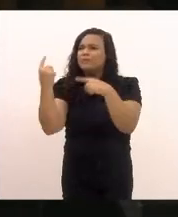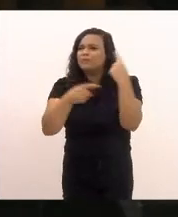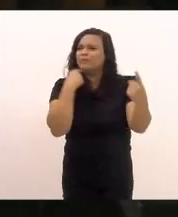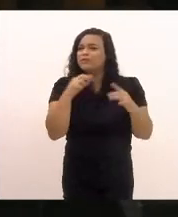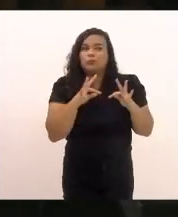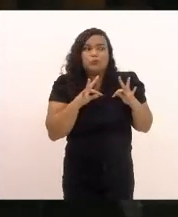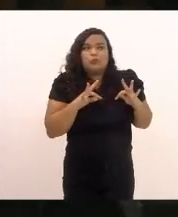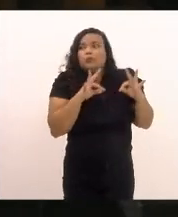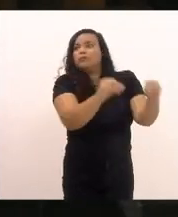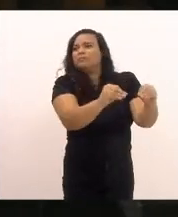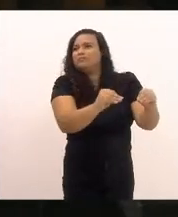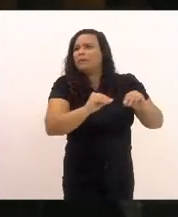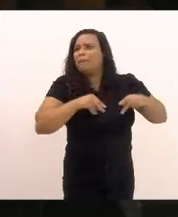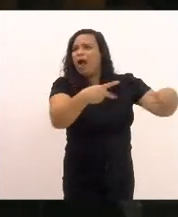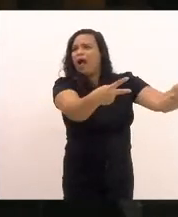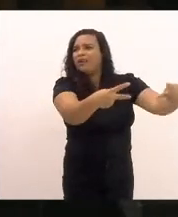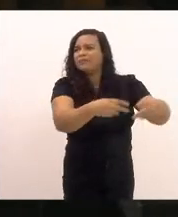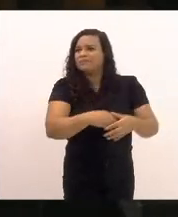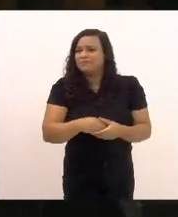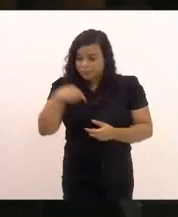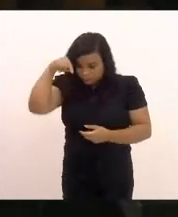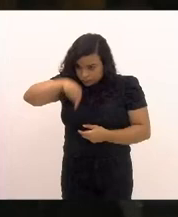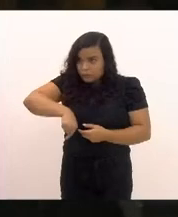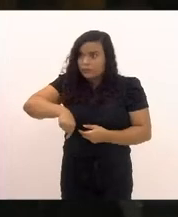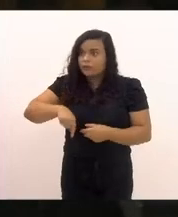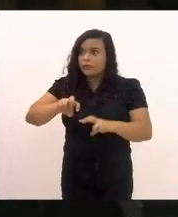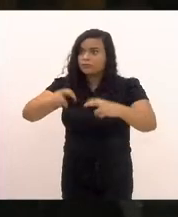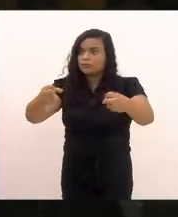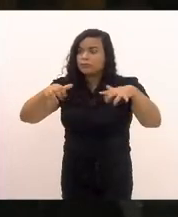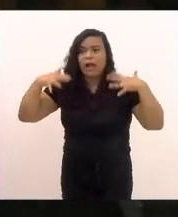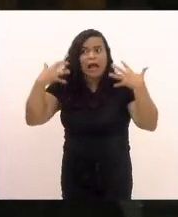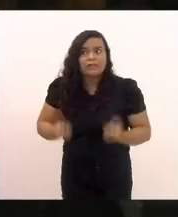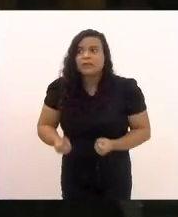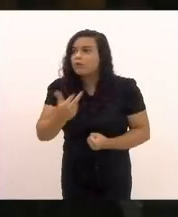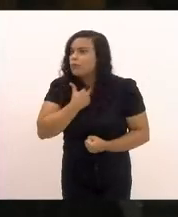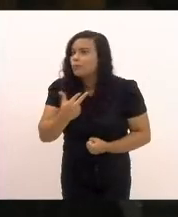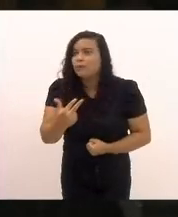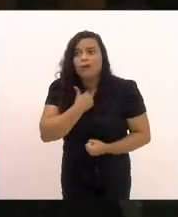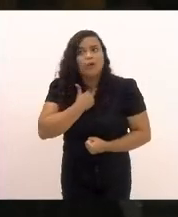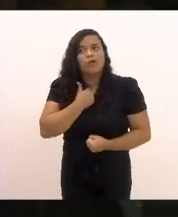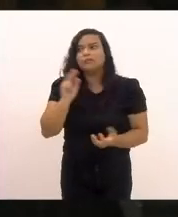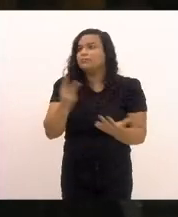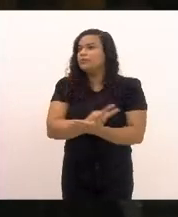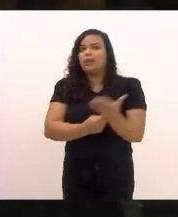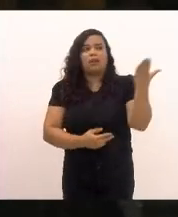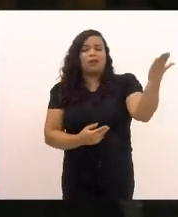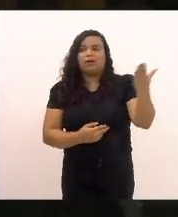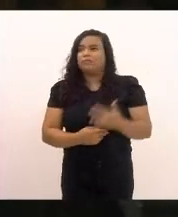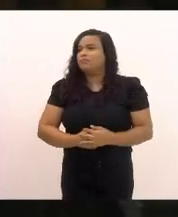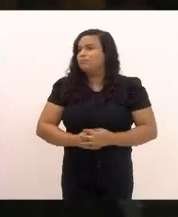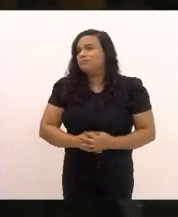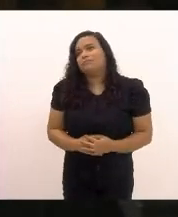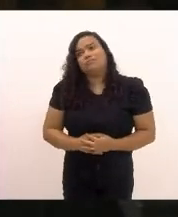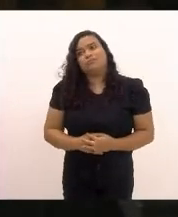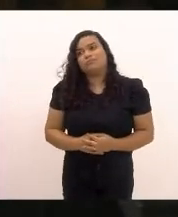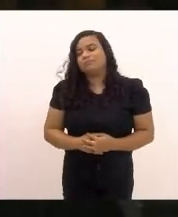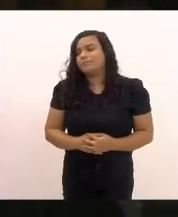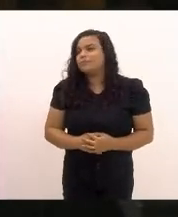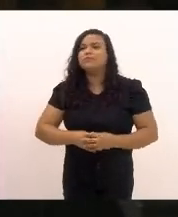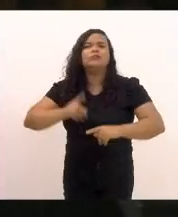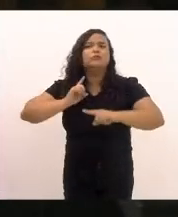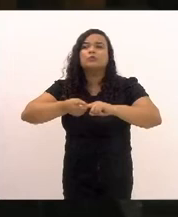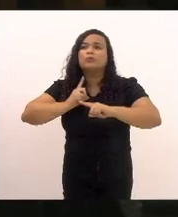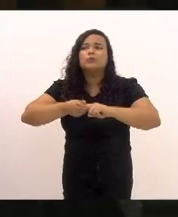parlamento não pode aceitar o que está acontecendo. Até